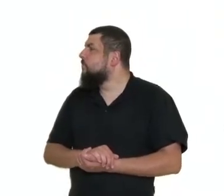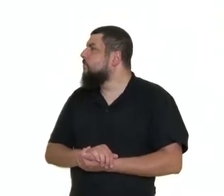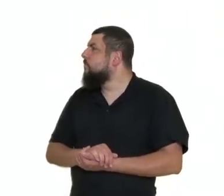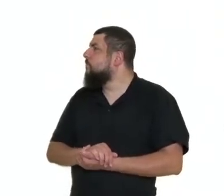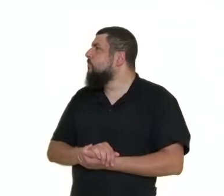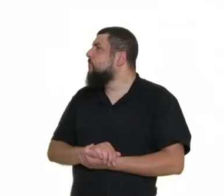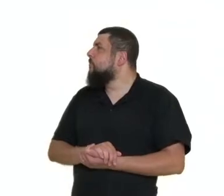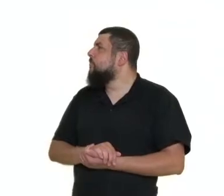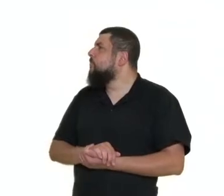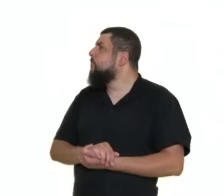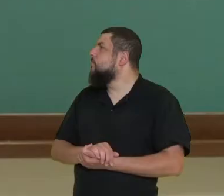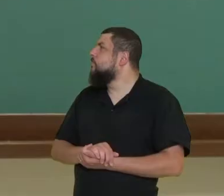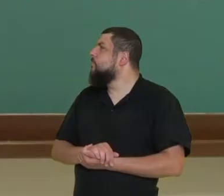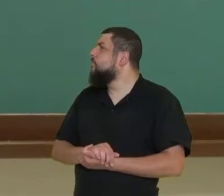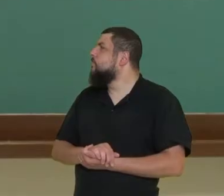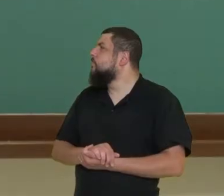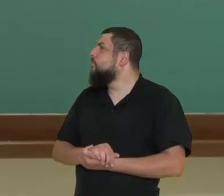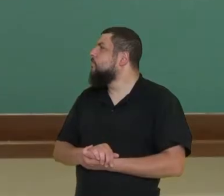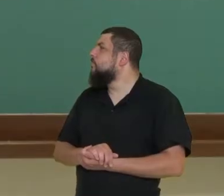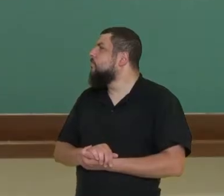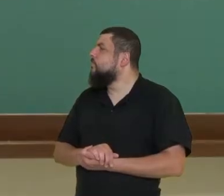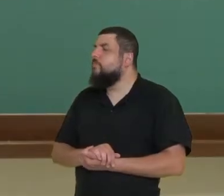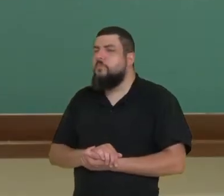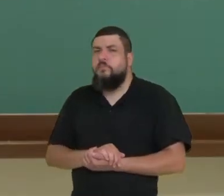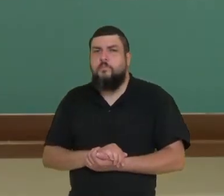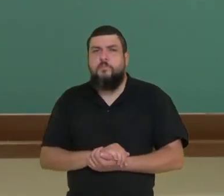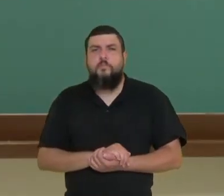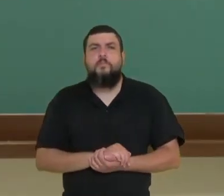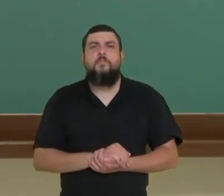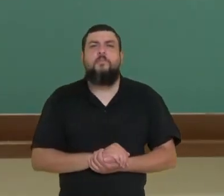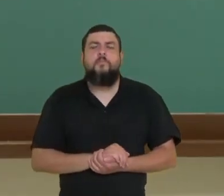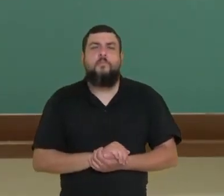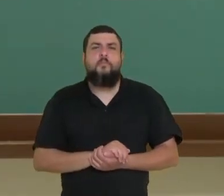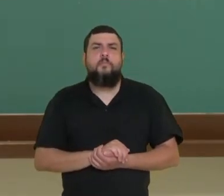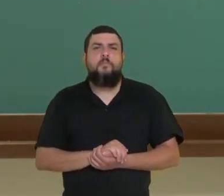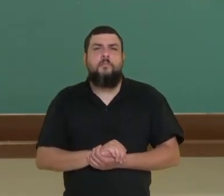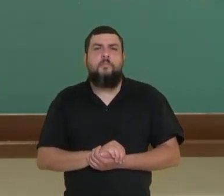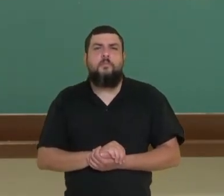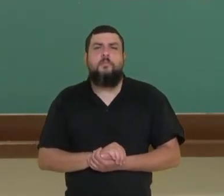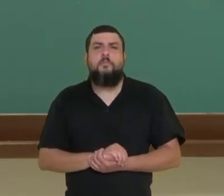me assusta, ou seja, um machão, tá?